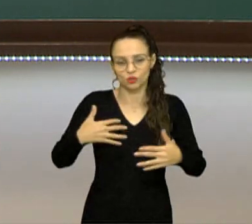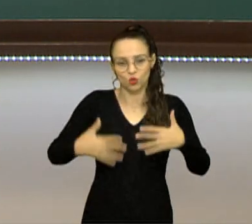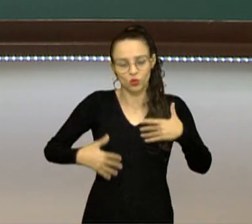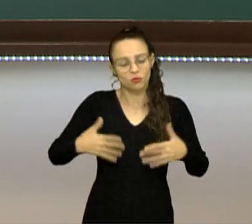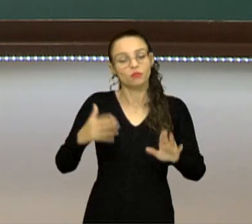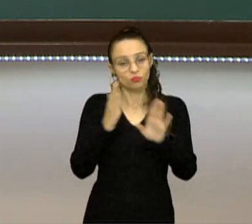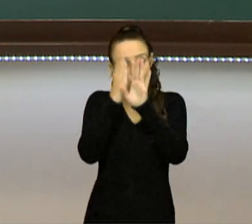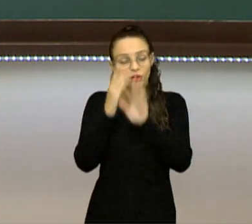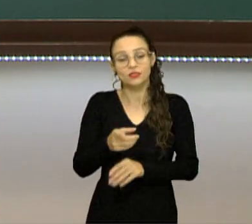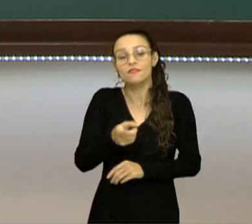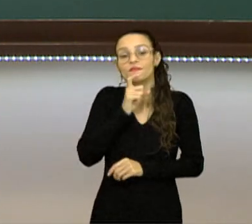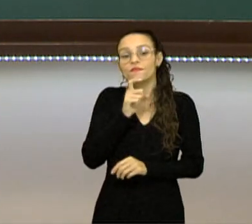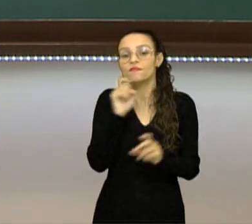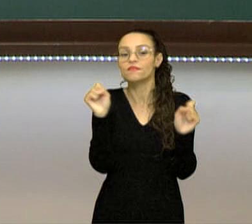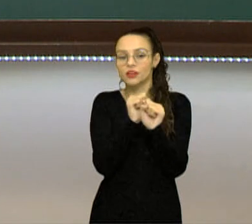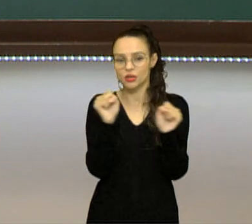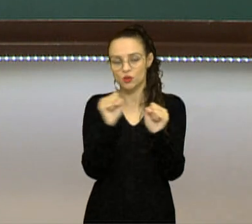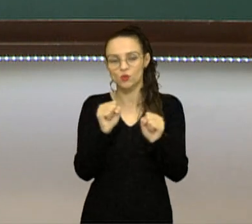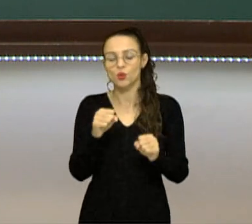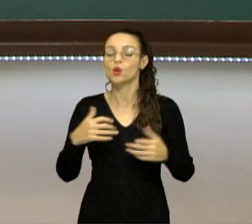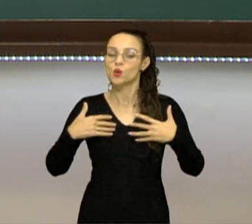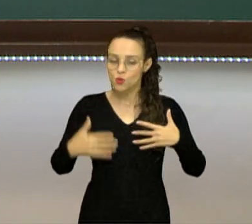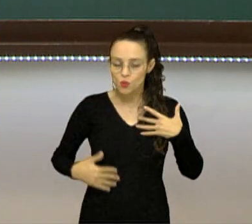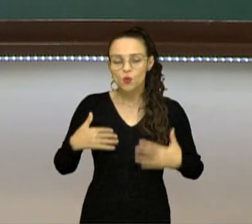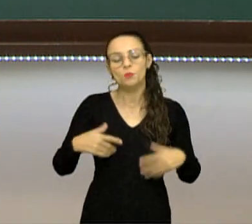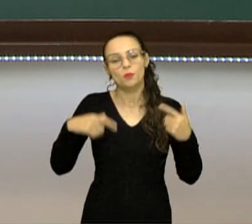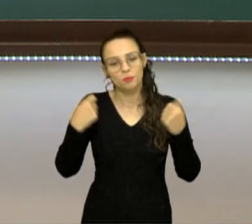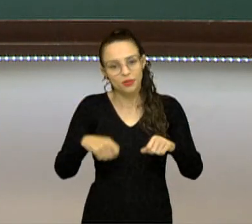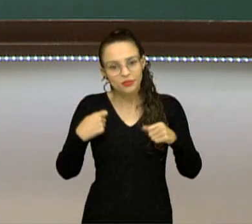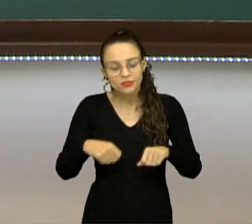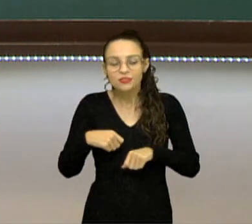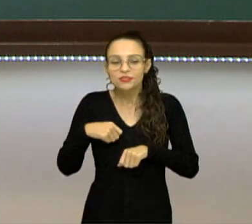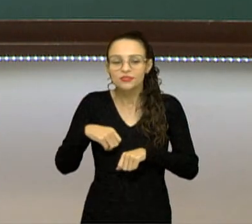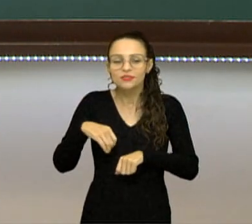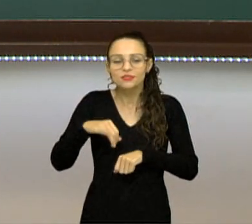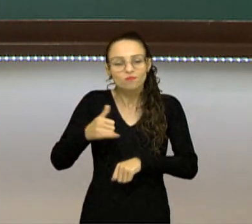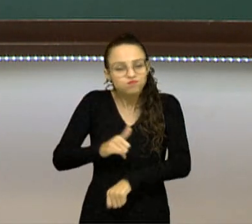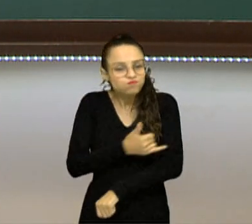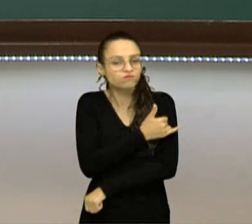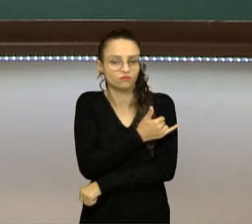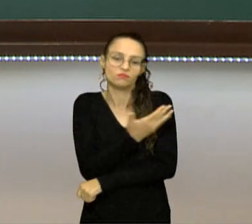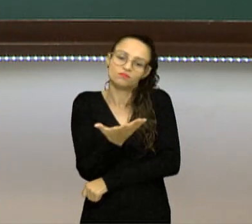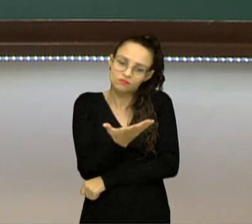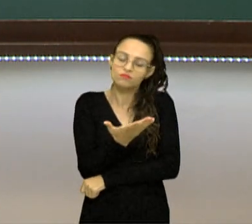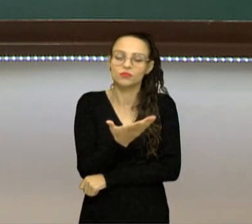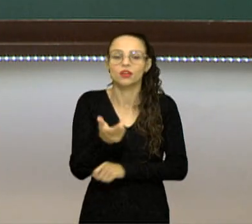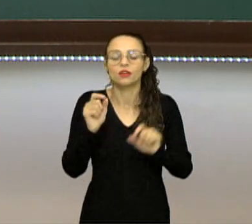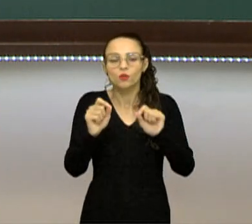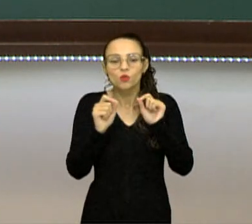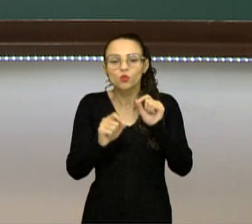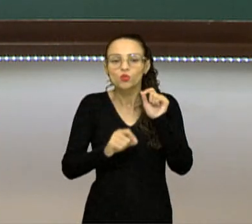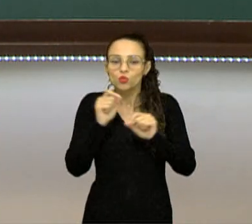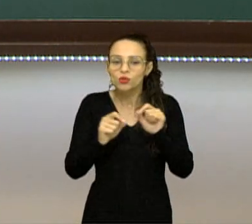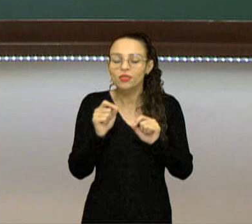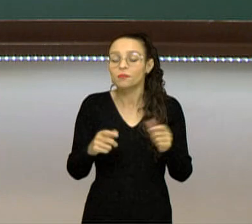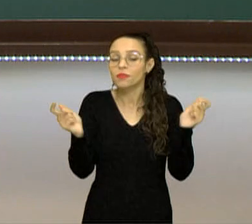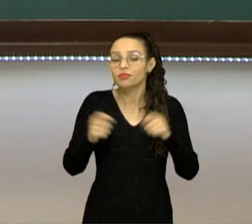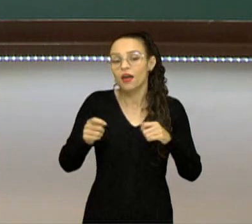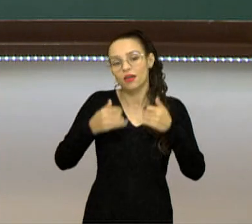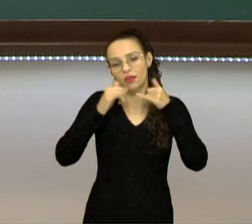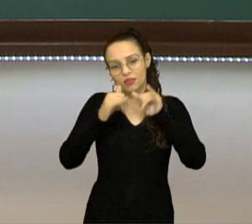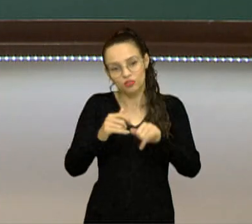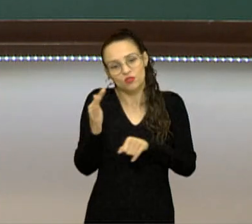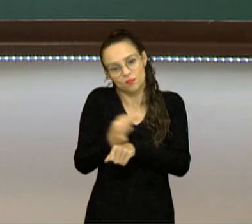por causa da baixa temperatura. O corpo precisa criar uma espécie de uma gordura, né? De uma forma para criar energia